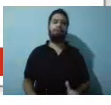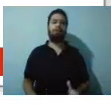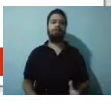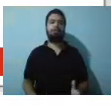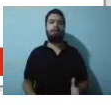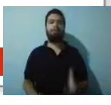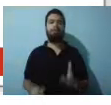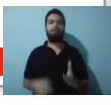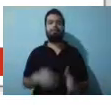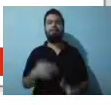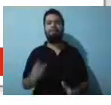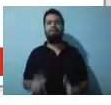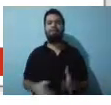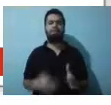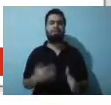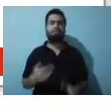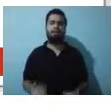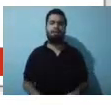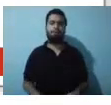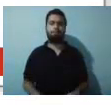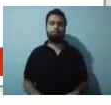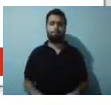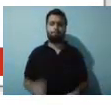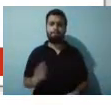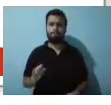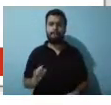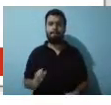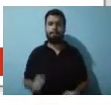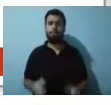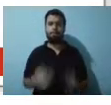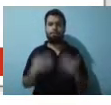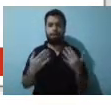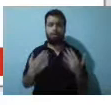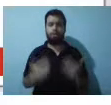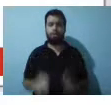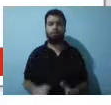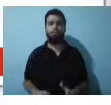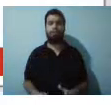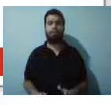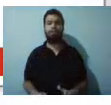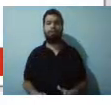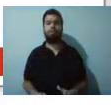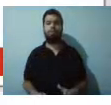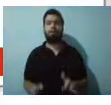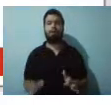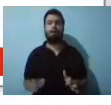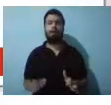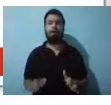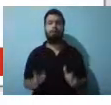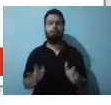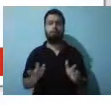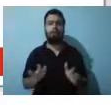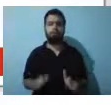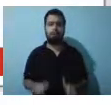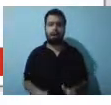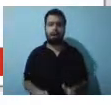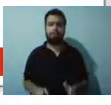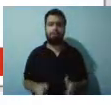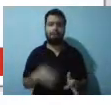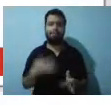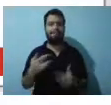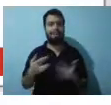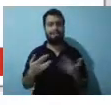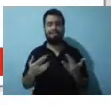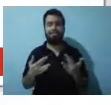né, clandestinamente, para tentar a vida e tal, tal, tal. Né? Então, isso daí, corrigindo o que eu falei, tá bom? O socialismo cai,